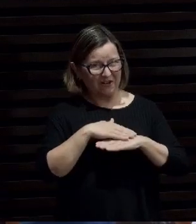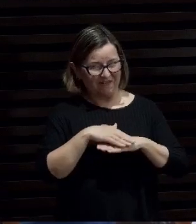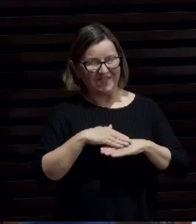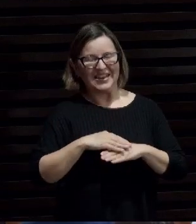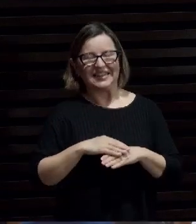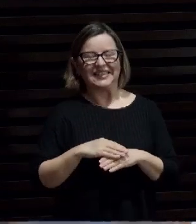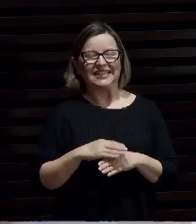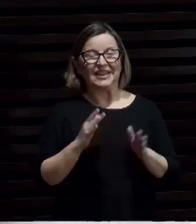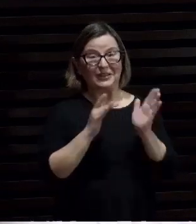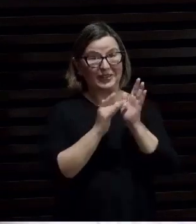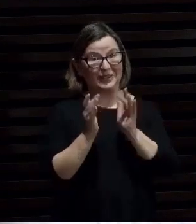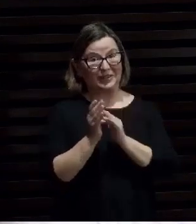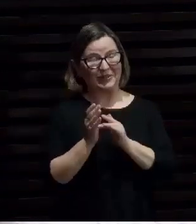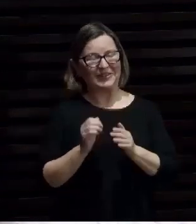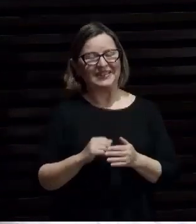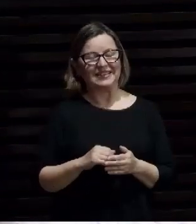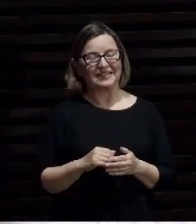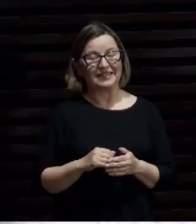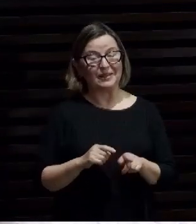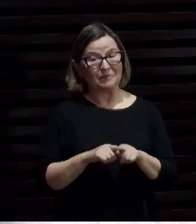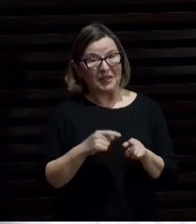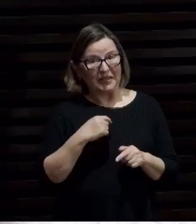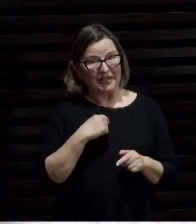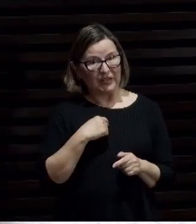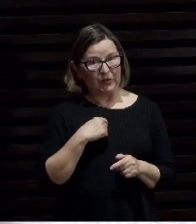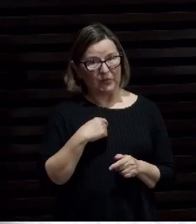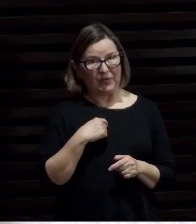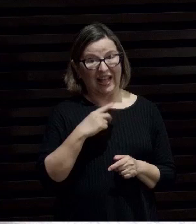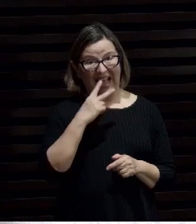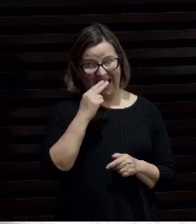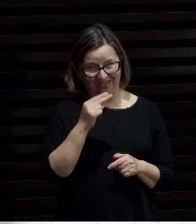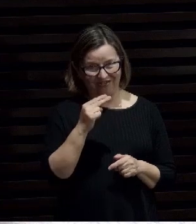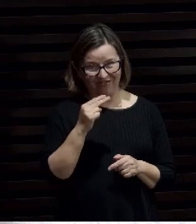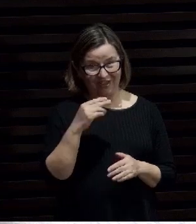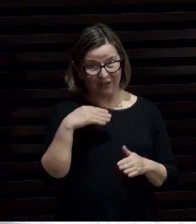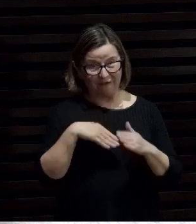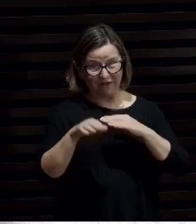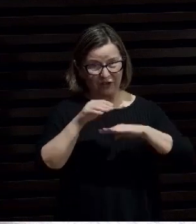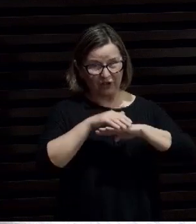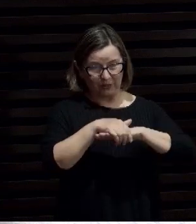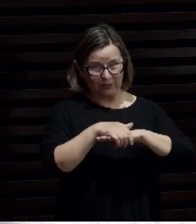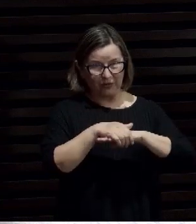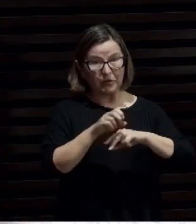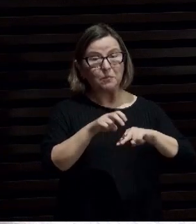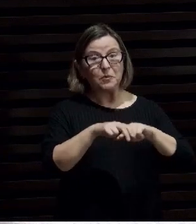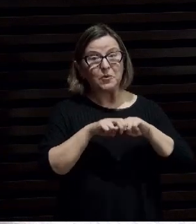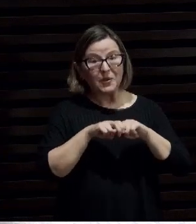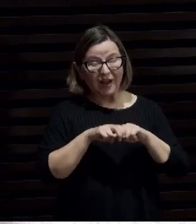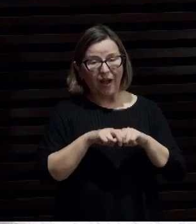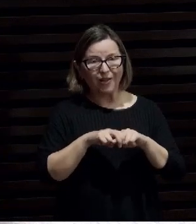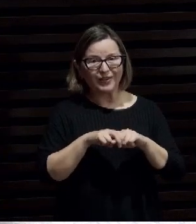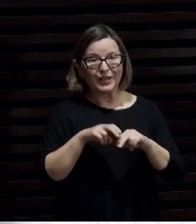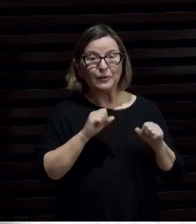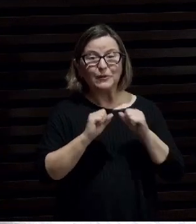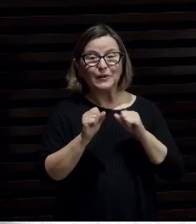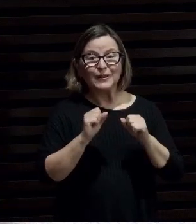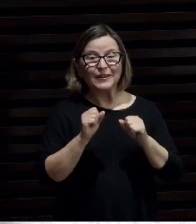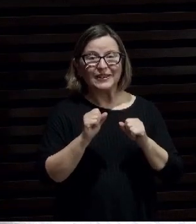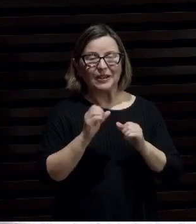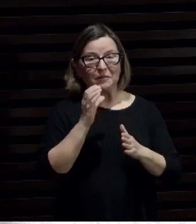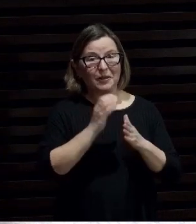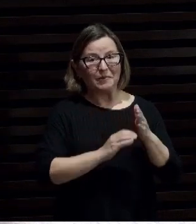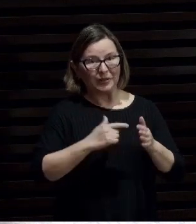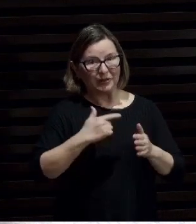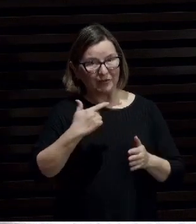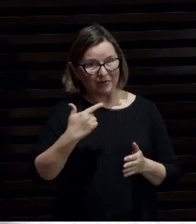relaxado com ele. Mas eu entendo, meus irmãos, que ele foi de noite por causa daquilo que diz o Salmo 2. A Bíblia diz, no Salmo, nós não vamos